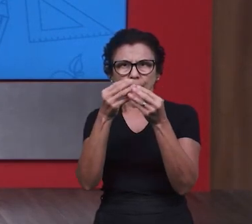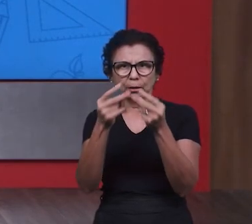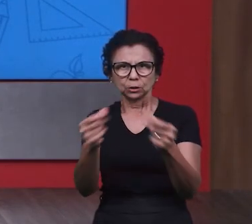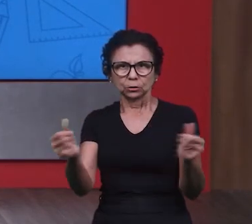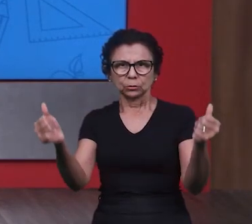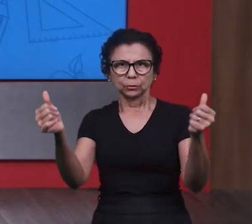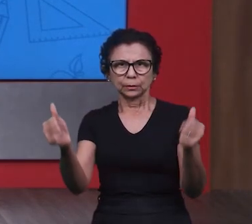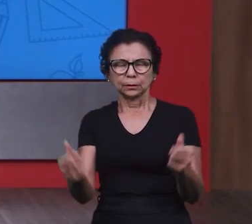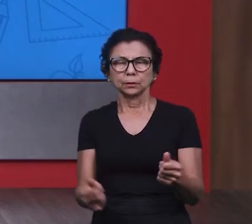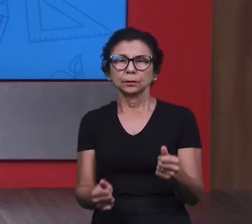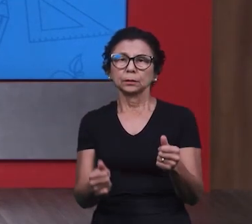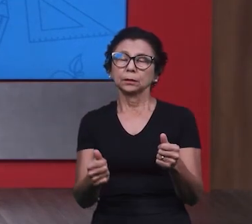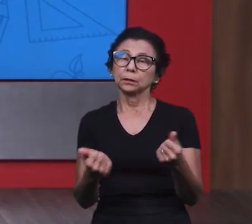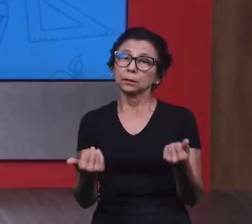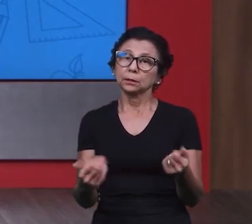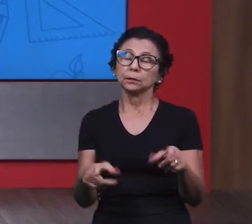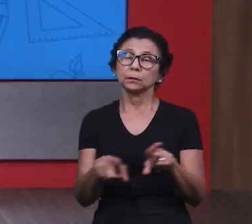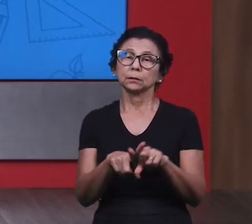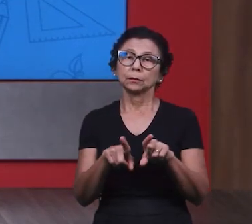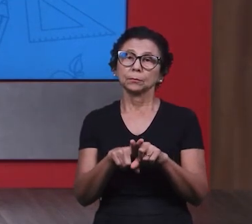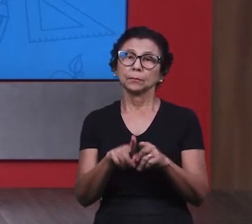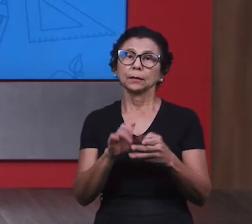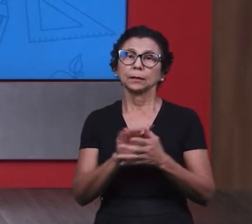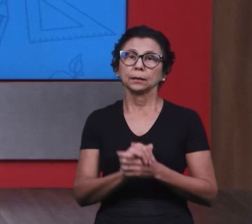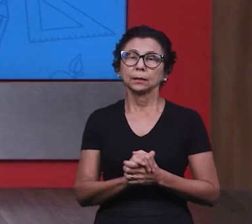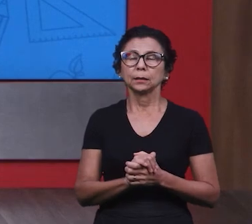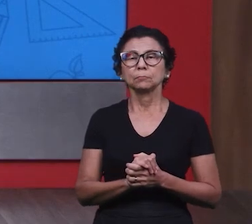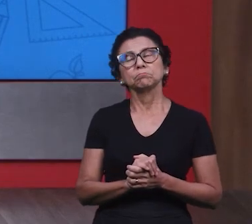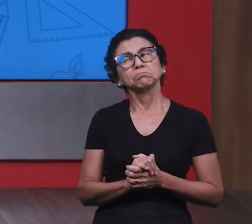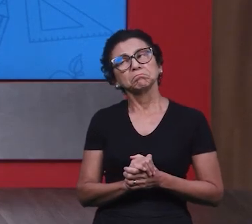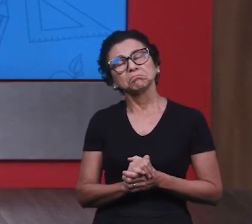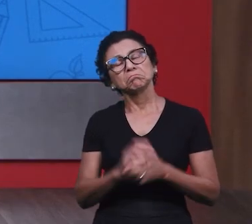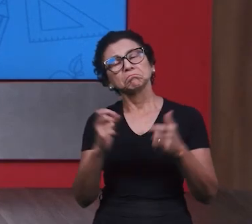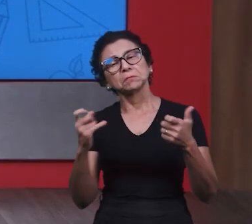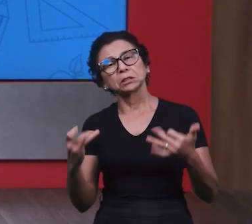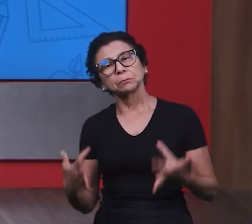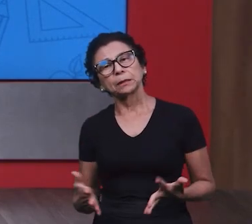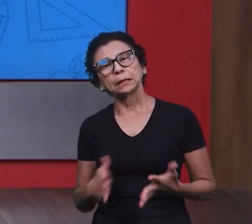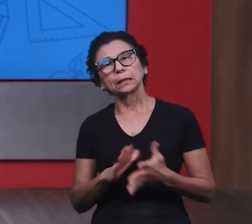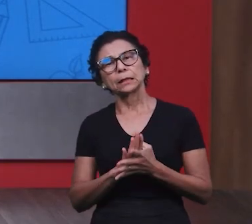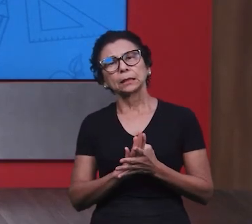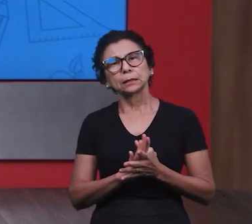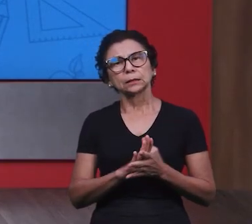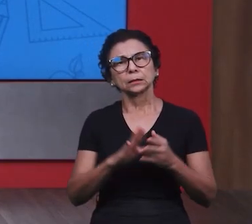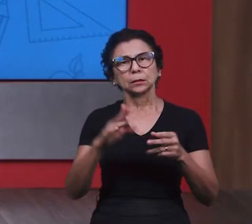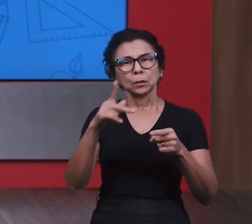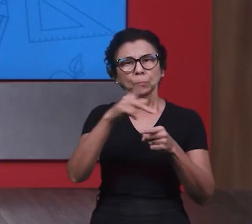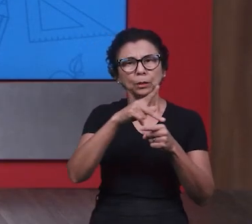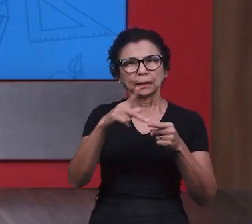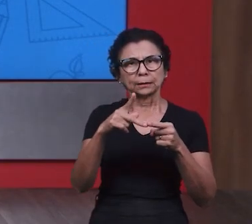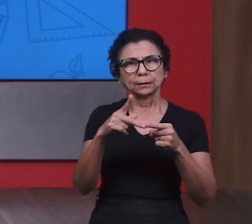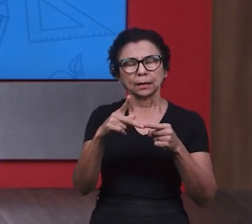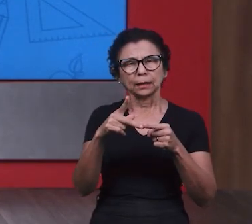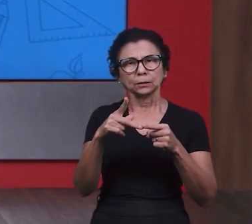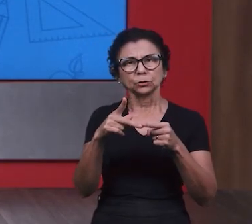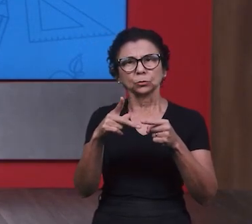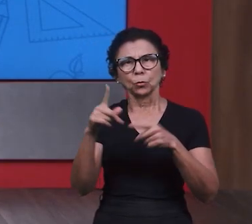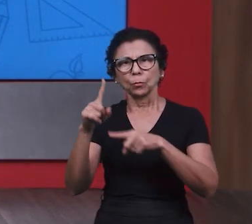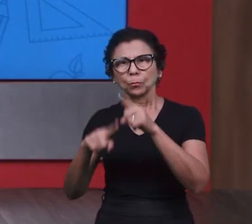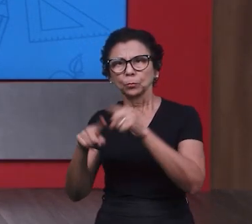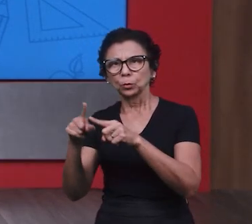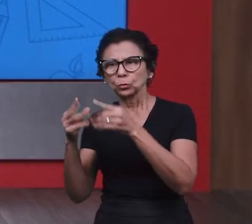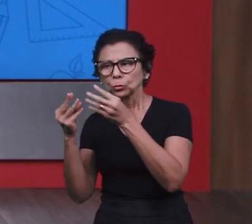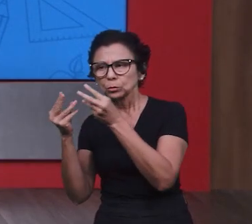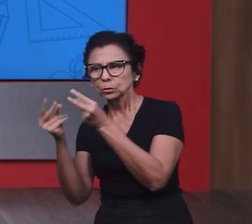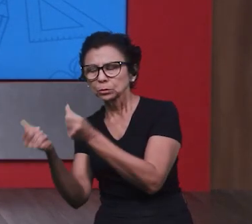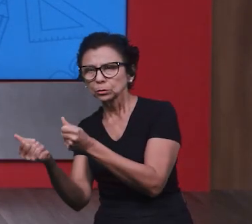E uma parte importante diz que o semelhante dissolve o semelhante. Quando fala-se que